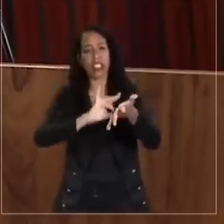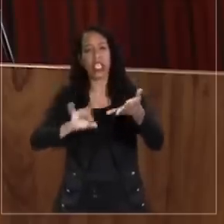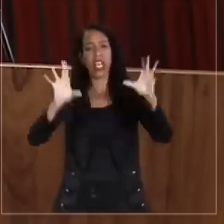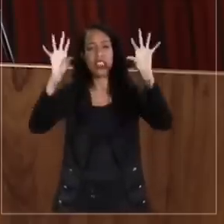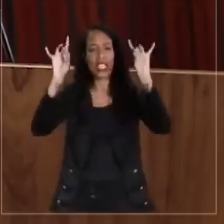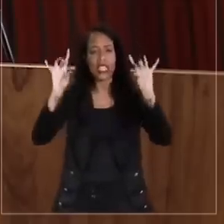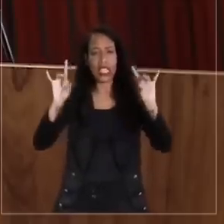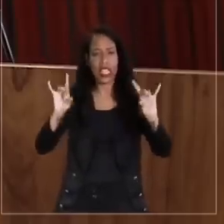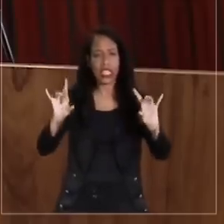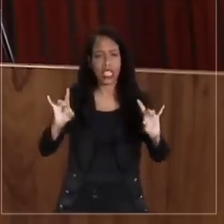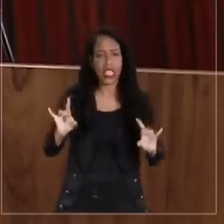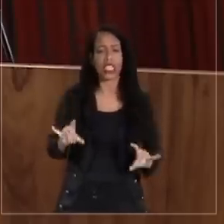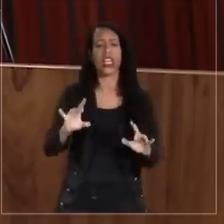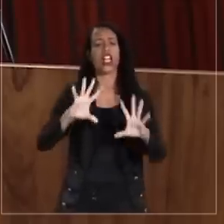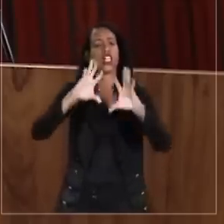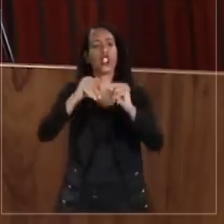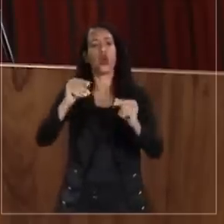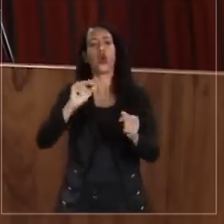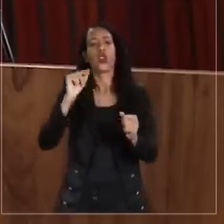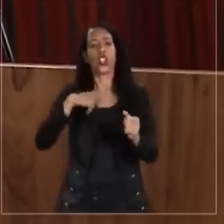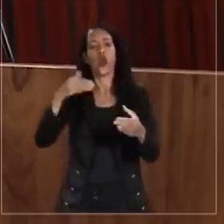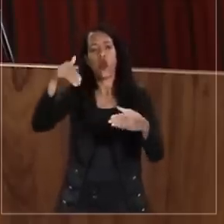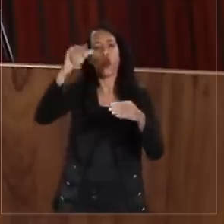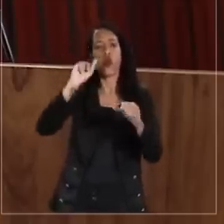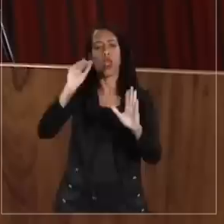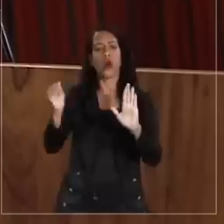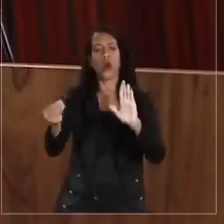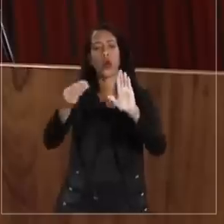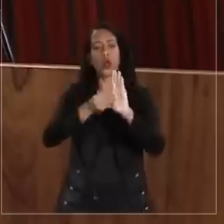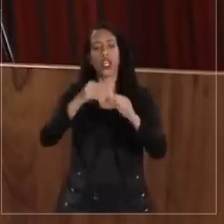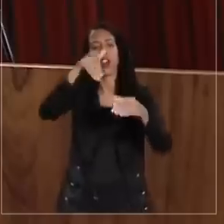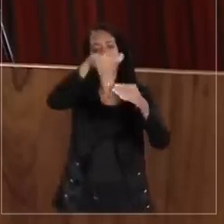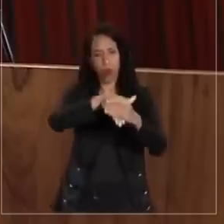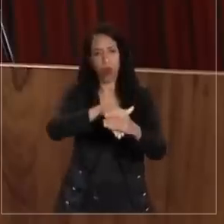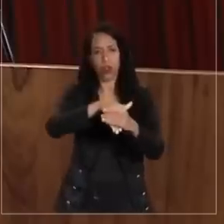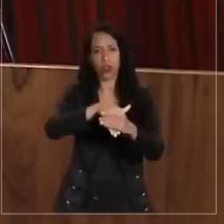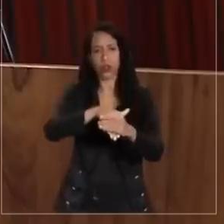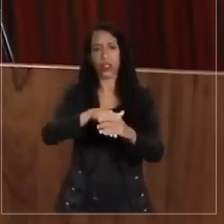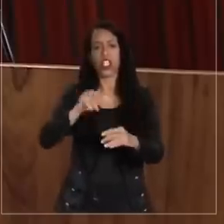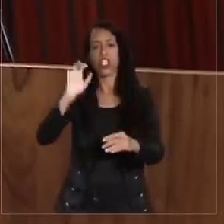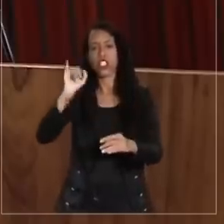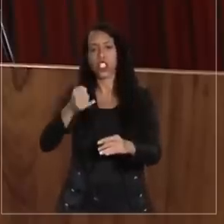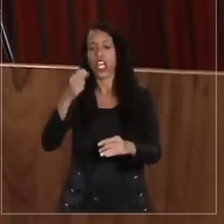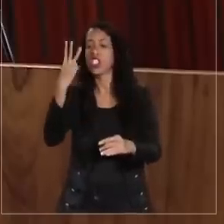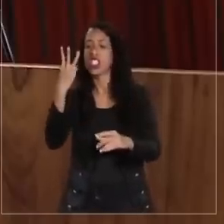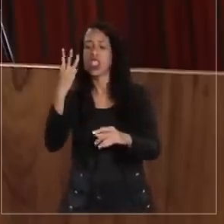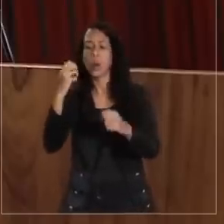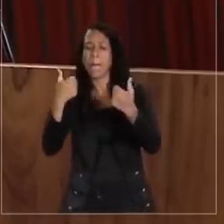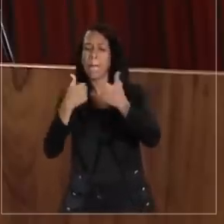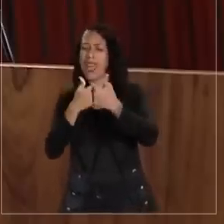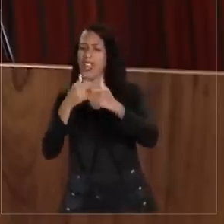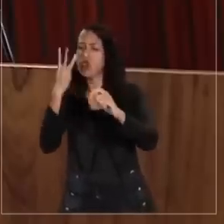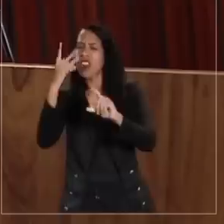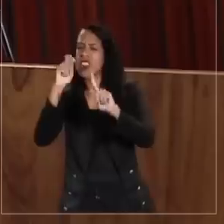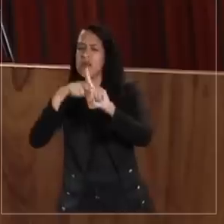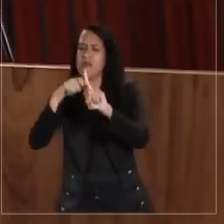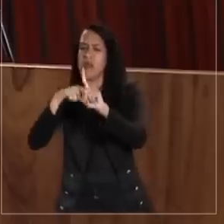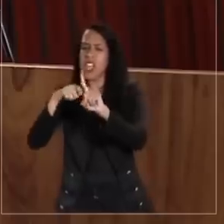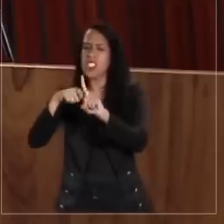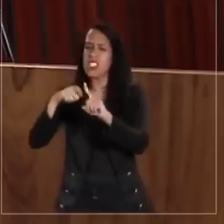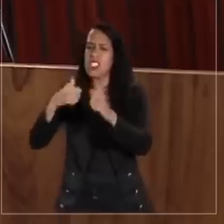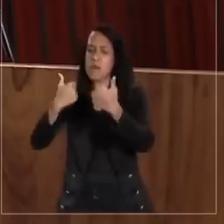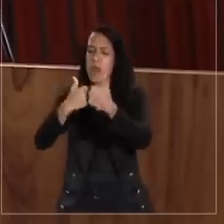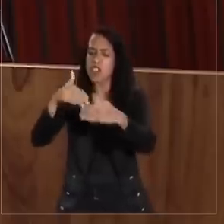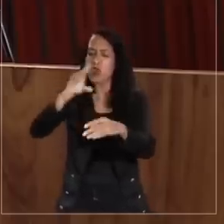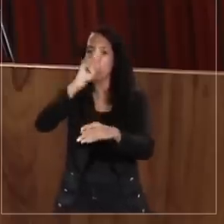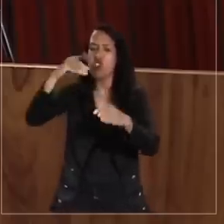Brasil está voando, etc. Já estávamos há praticamente 3 meses das eleições, como